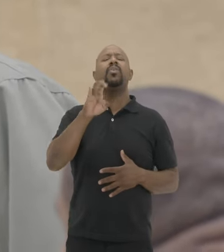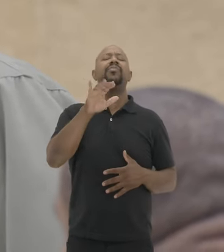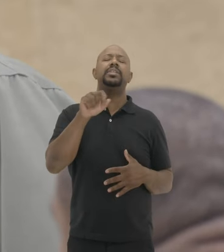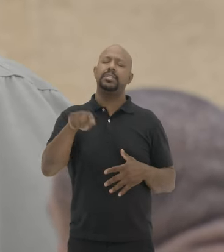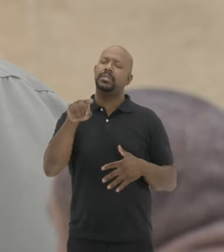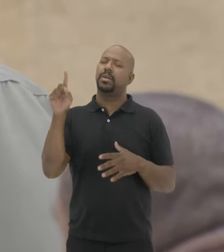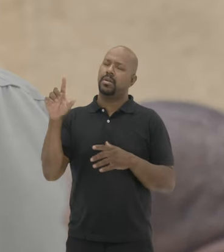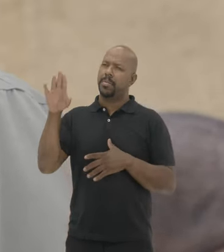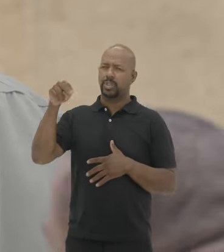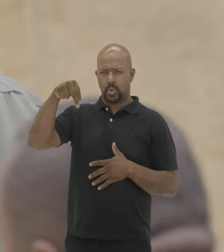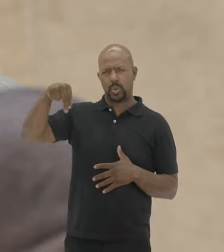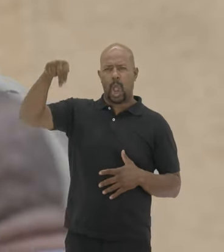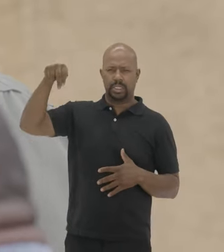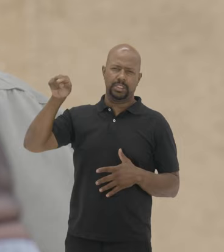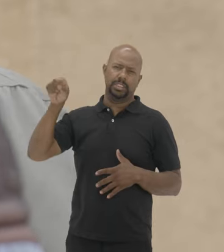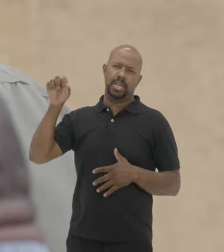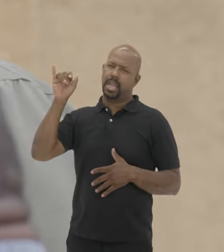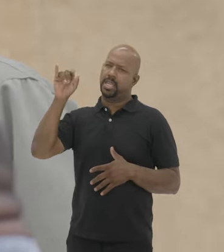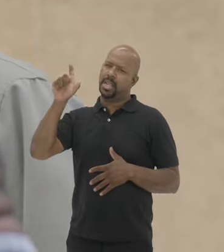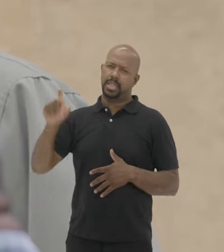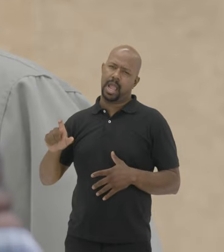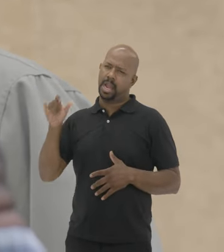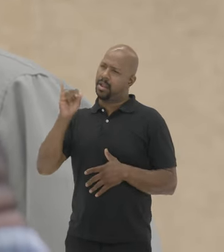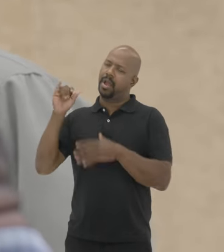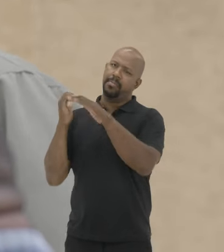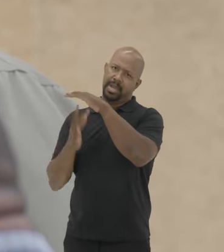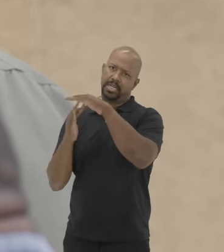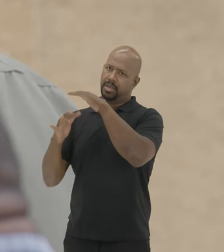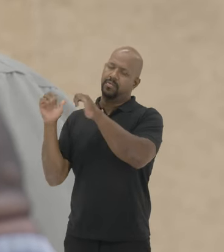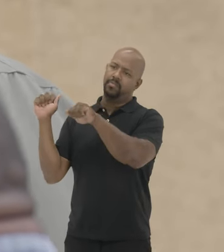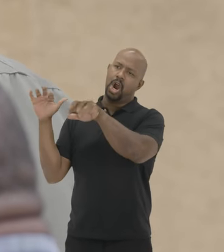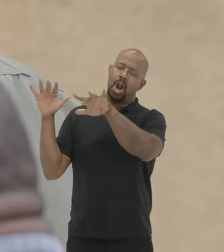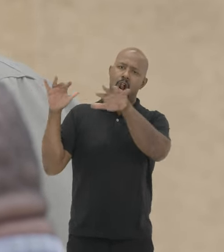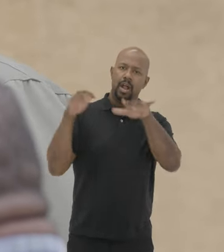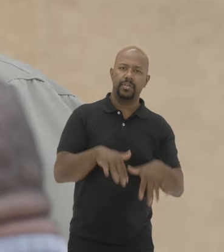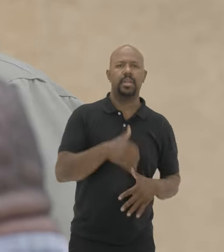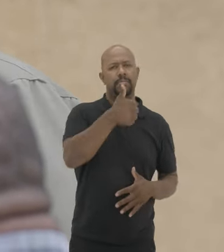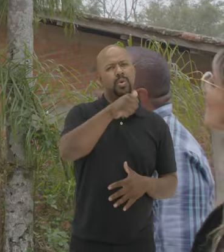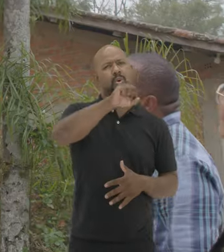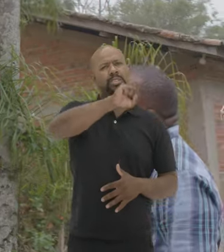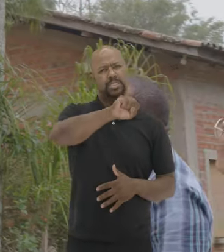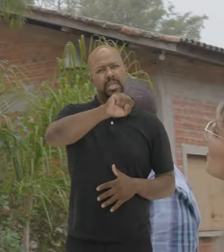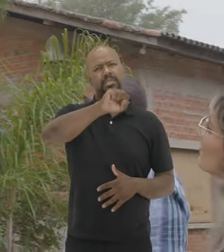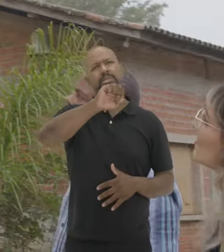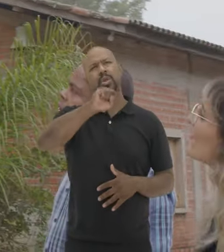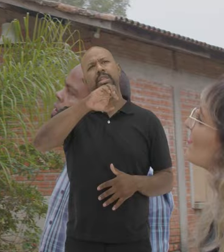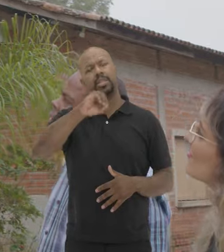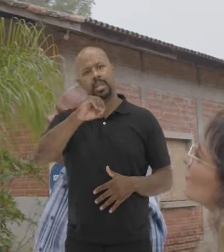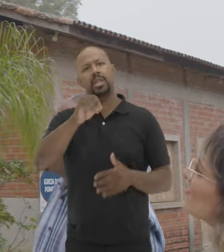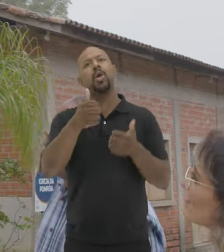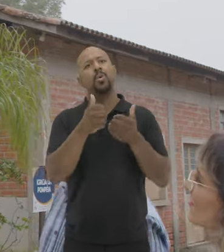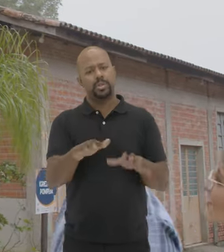Codroipo. Udine é mais ao norte. É, ao norte. É. Veio na imigração, né? Uhum. E em torno de 1880 que ele